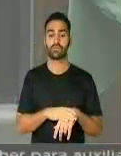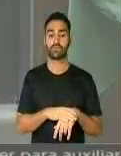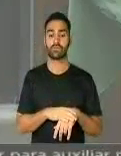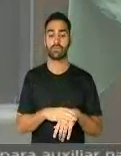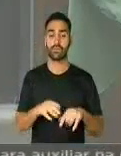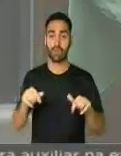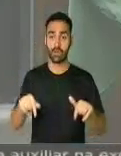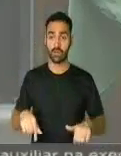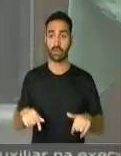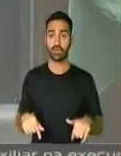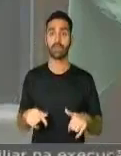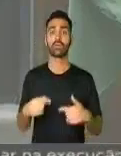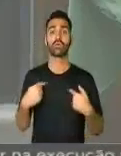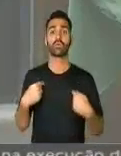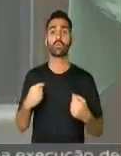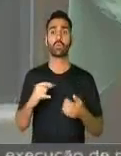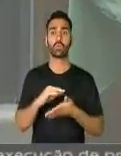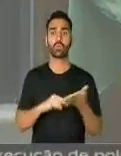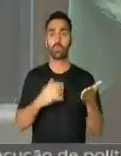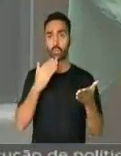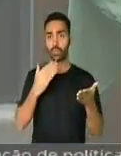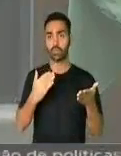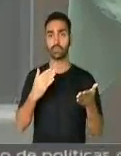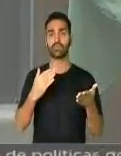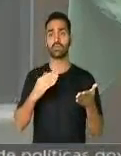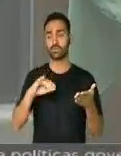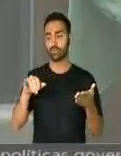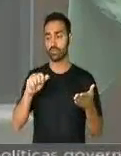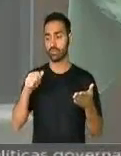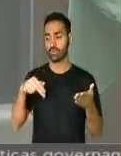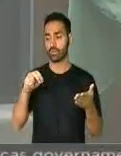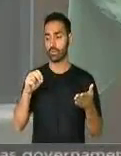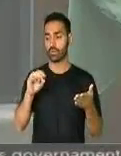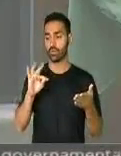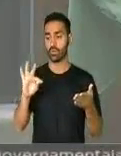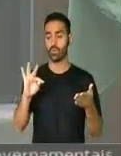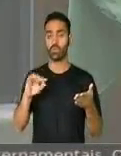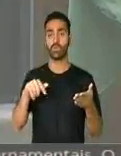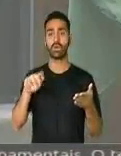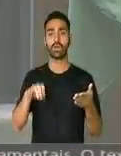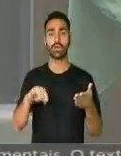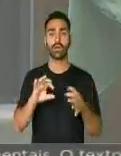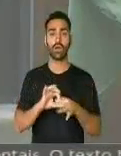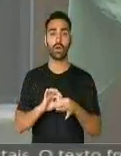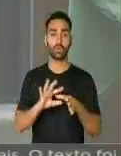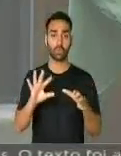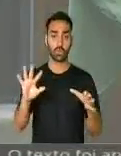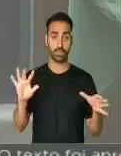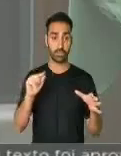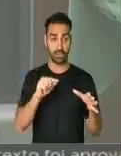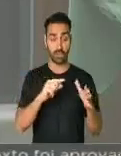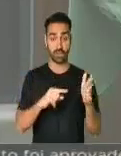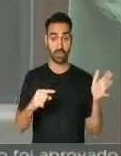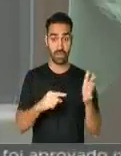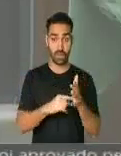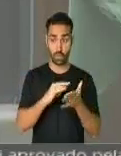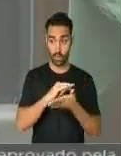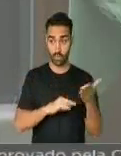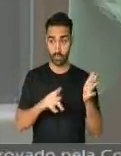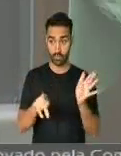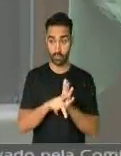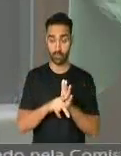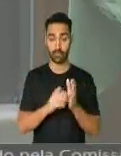essa casa o pedido do Procurador janor porque quem autoriza depois da denúncia formulada o